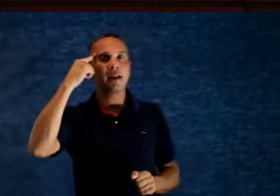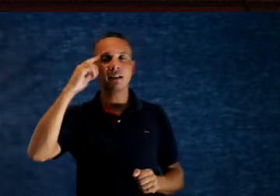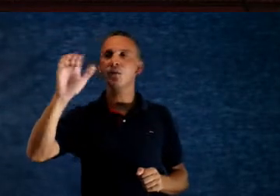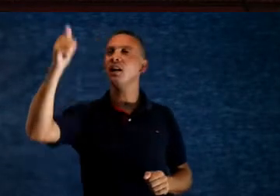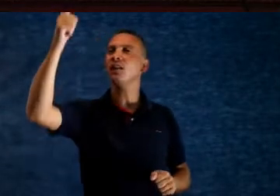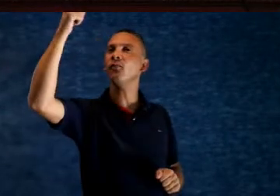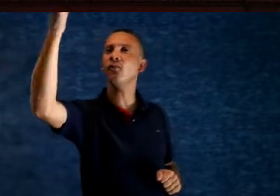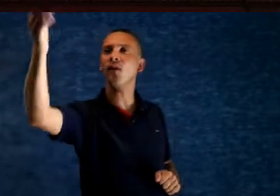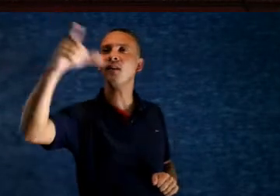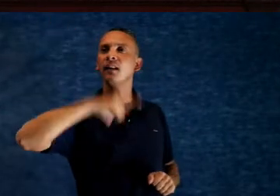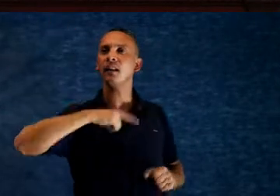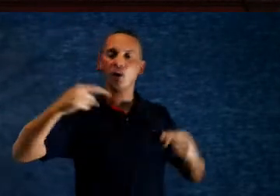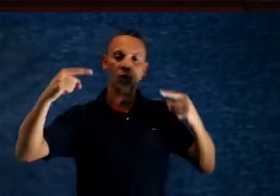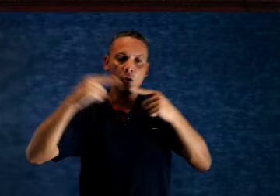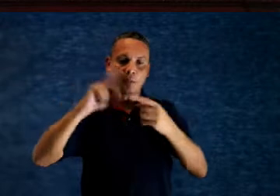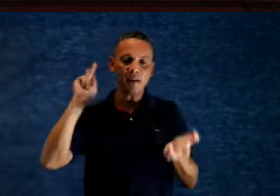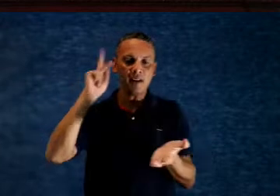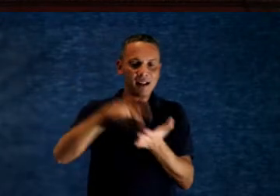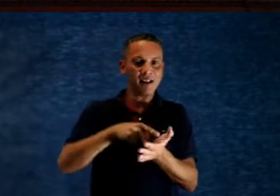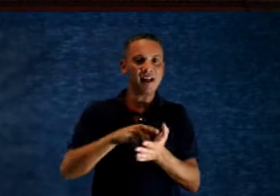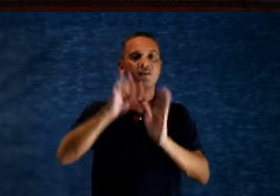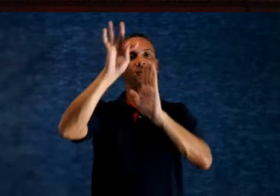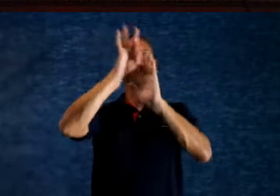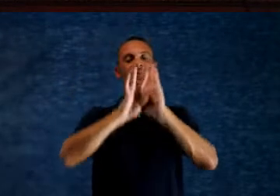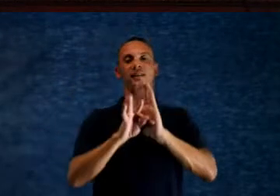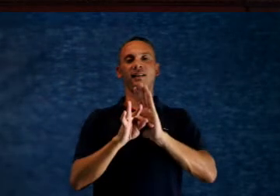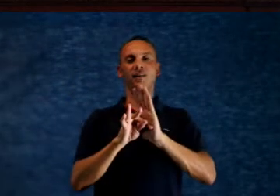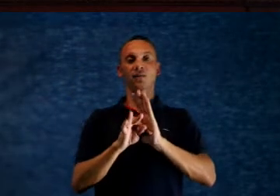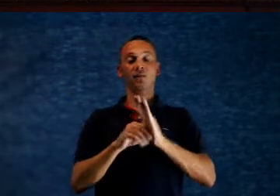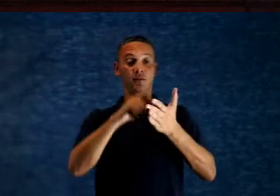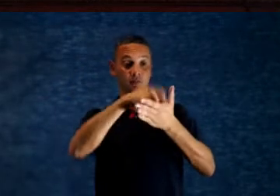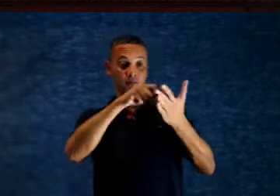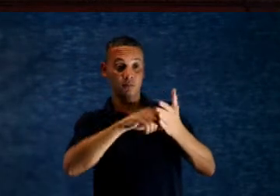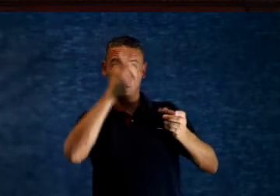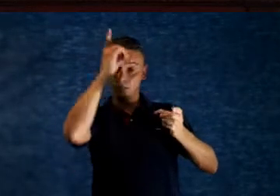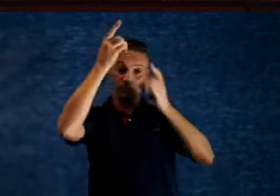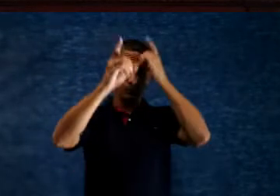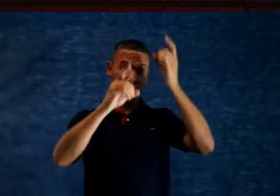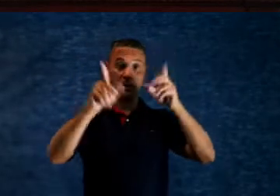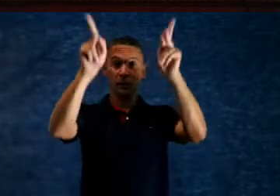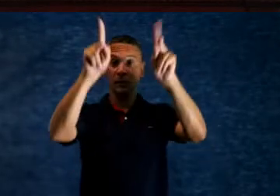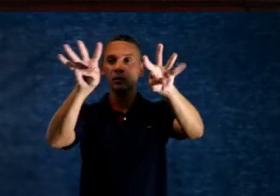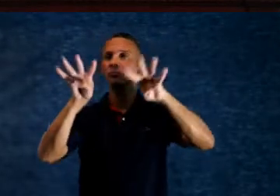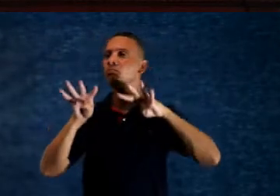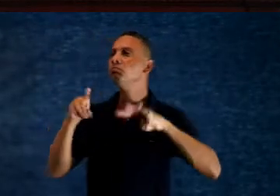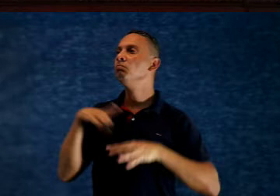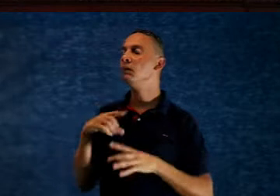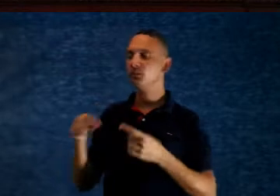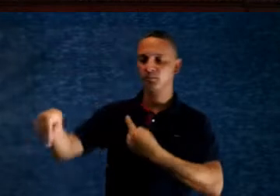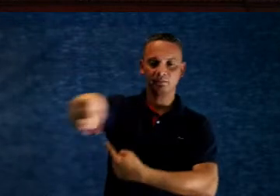tradução da realidade no texto, em que autor, obra e público se integralizam. E provocando